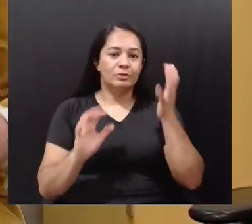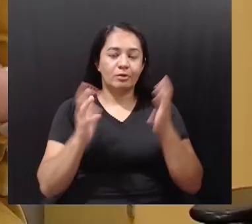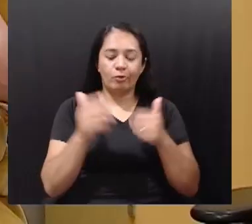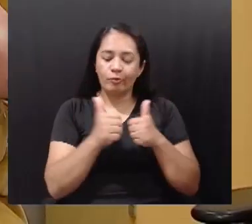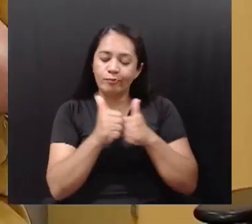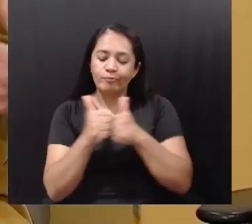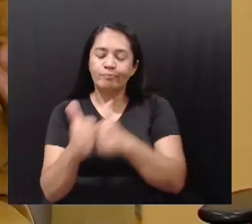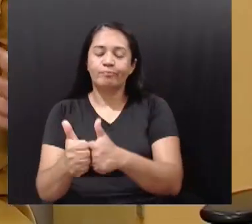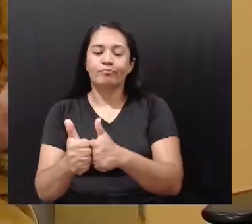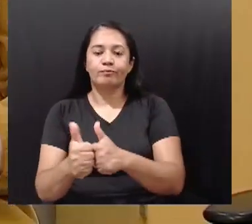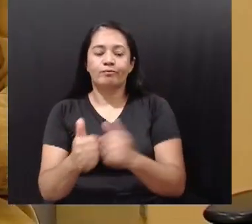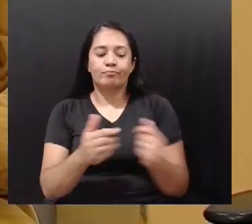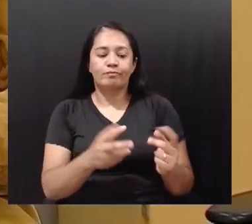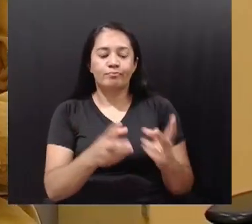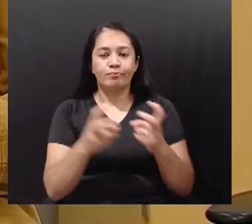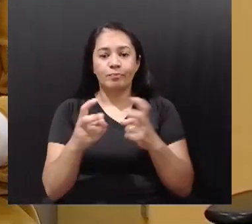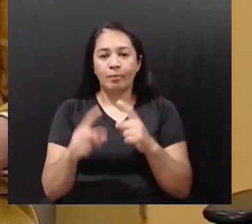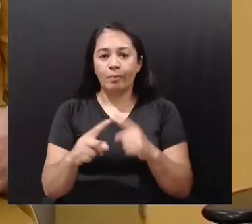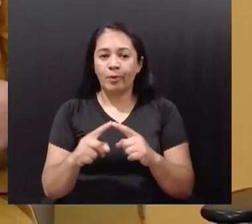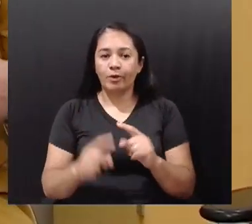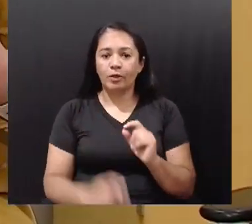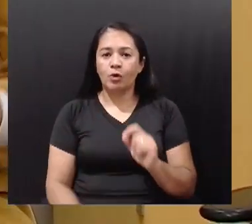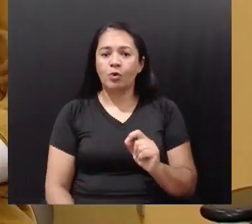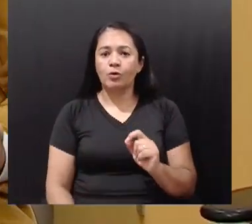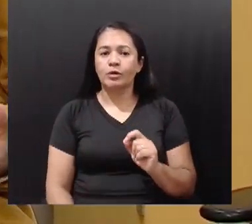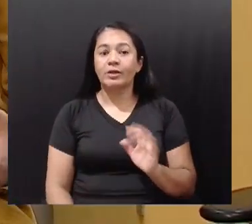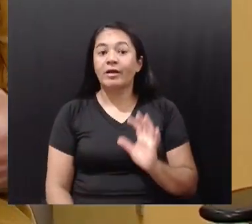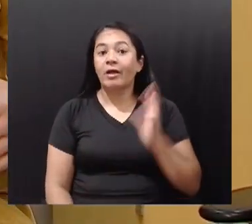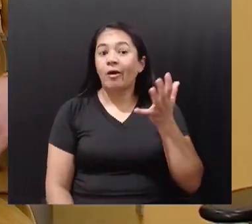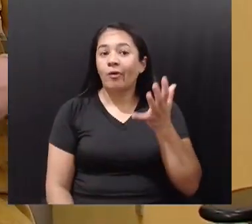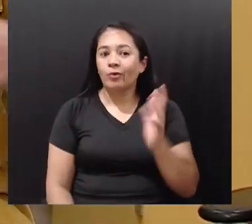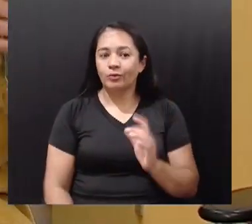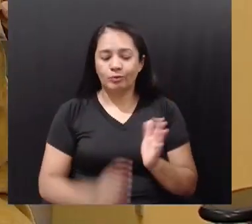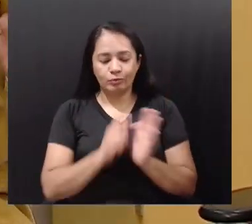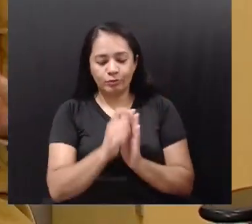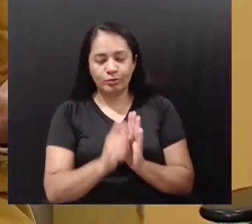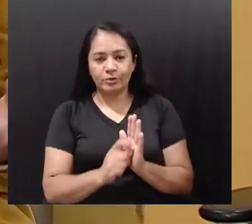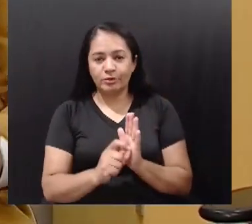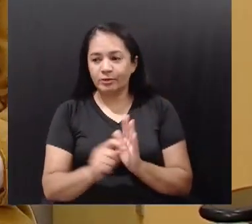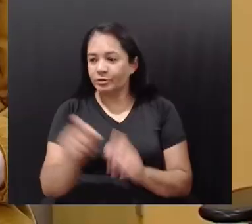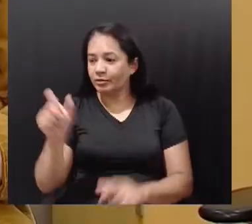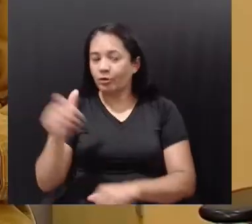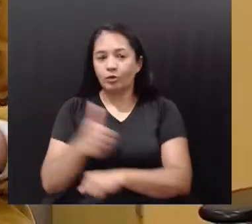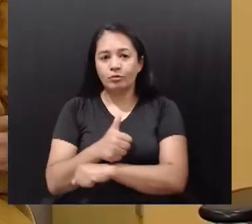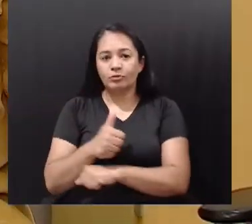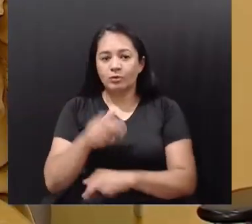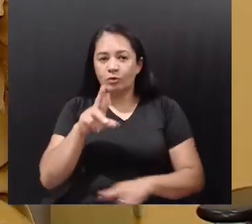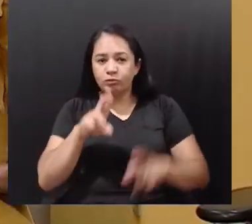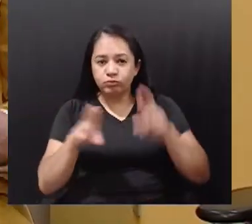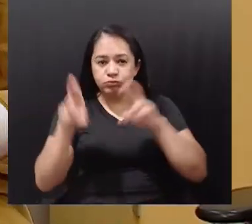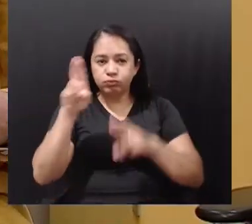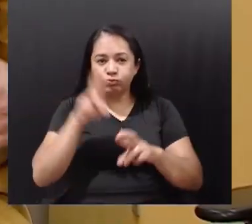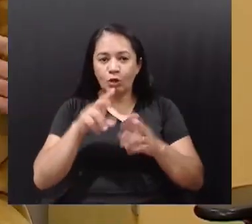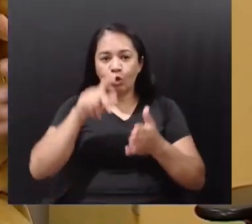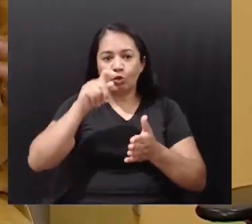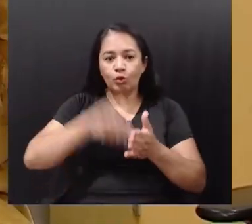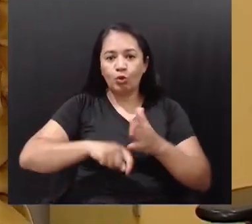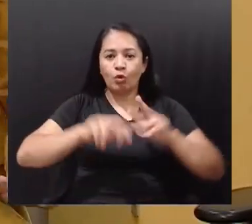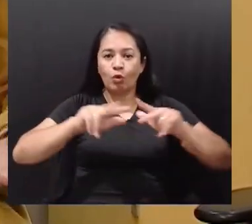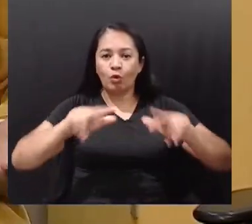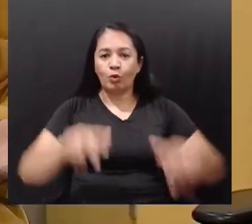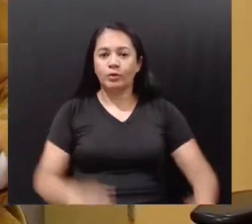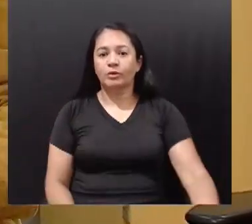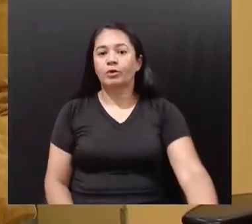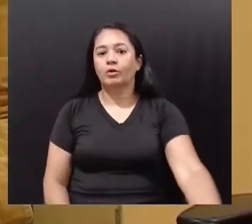ver, porque o que são os registros de ocorrência, né? Os fiscais dos diversos contratos na casa, para você ter uma ideia, a casa hoje tem em torno de